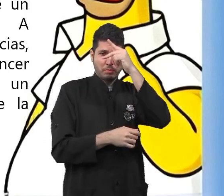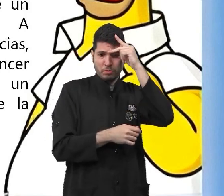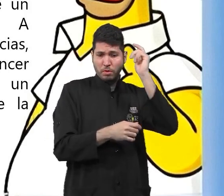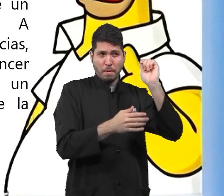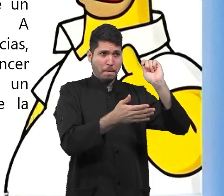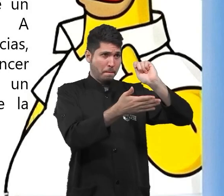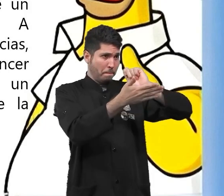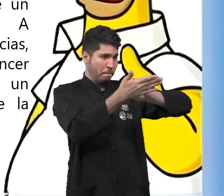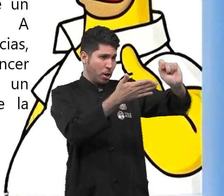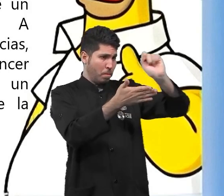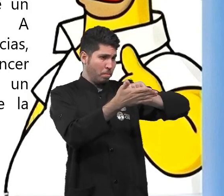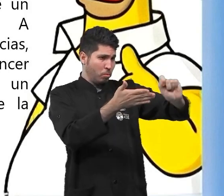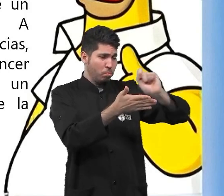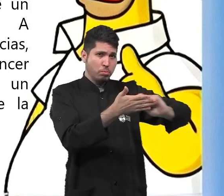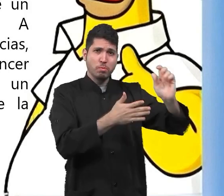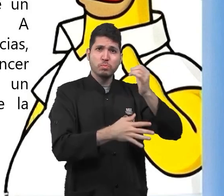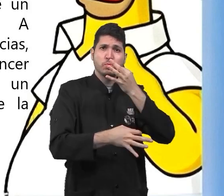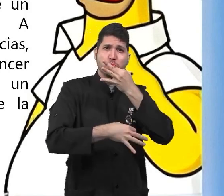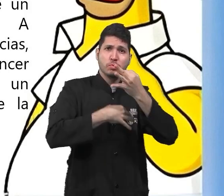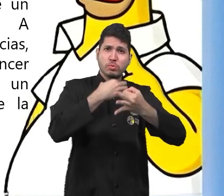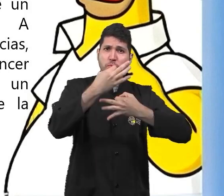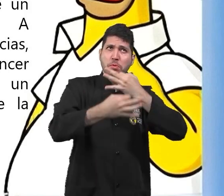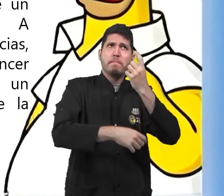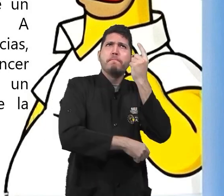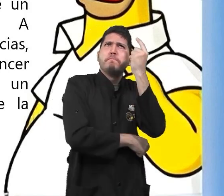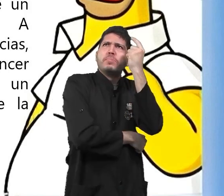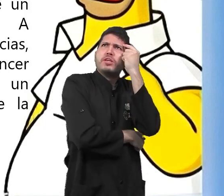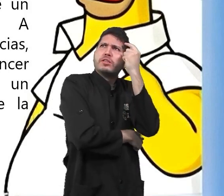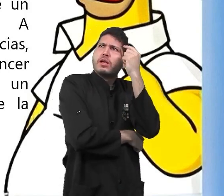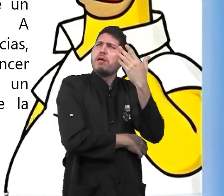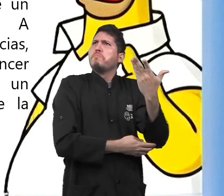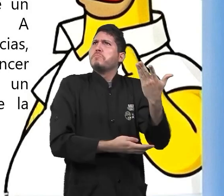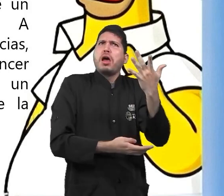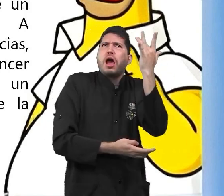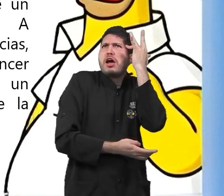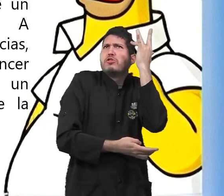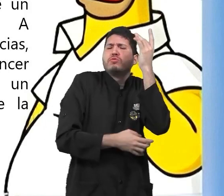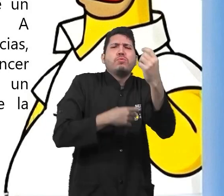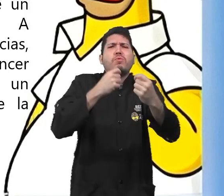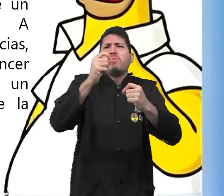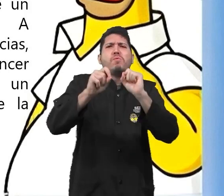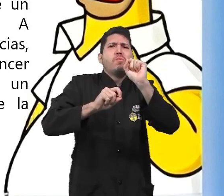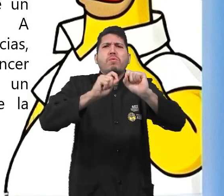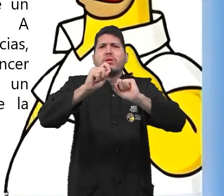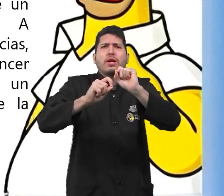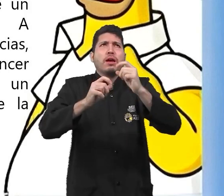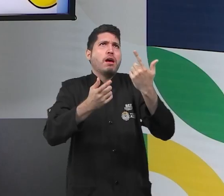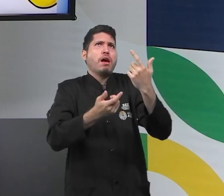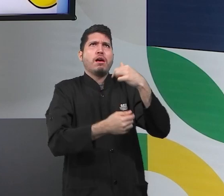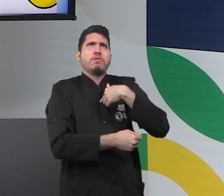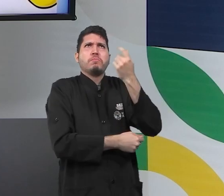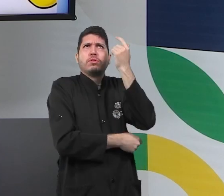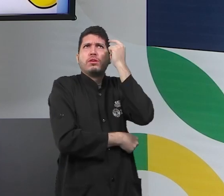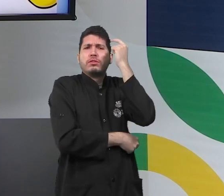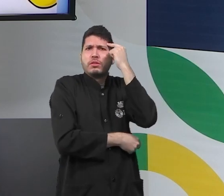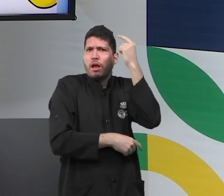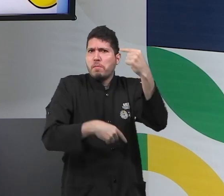vai dar sua opinião. O que pensa? O que crê? Eu penso que a política pública